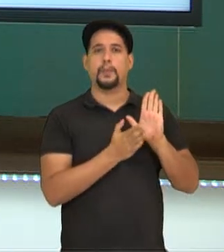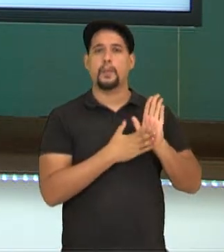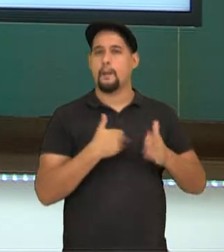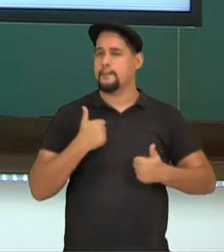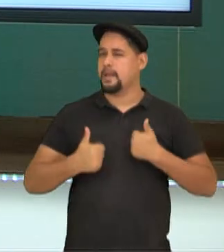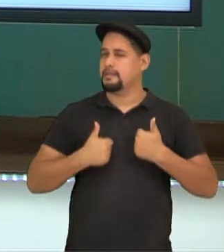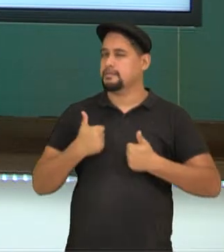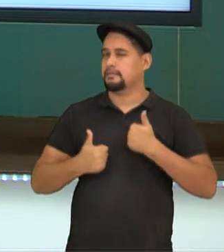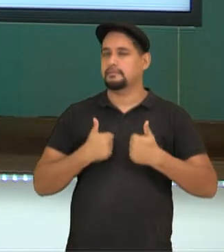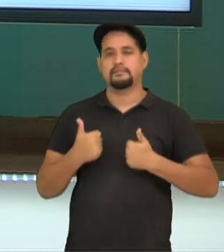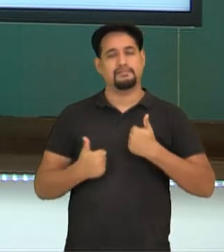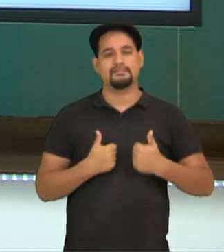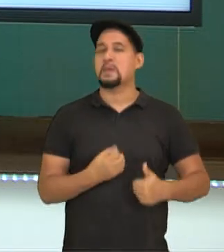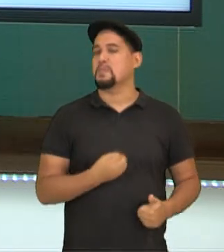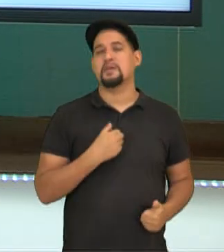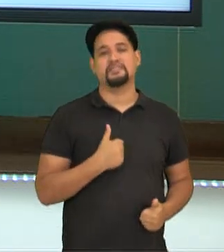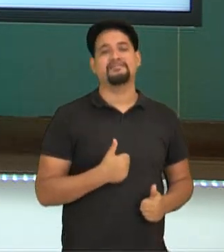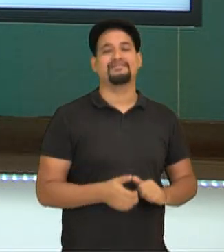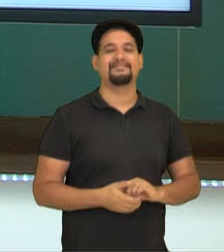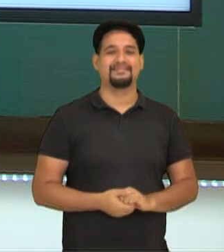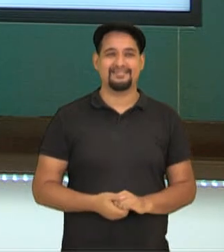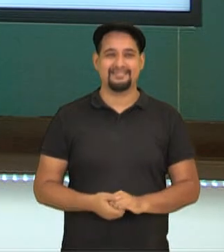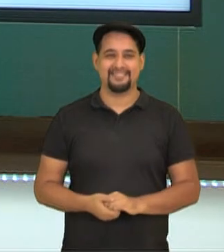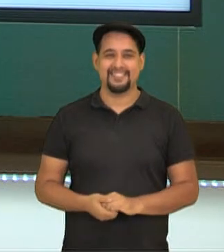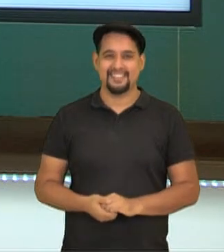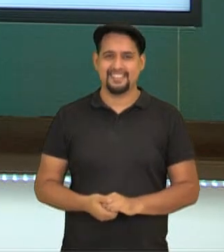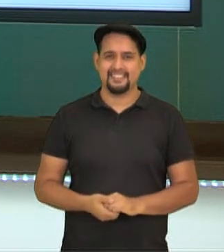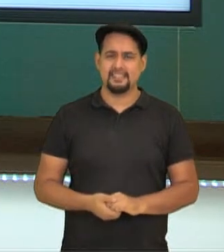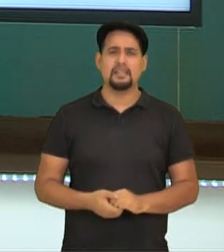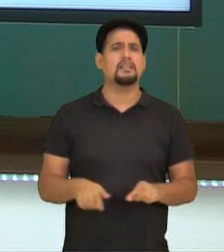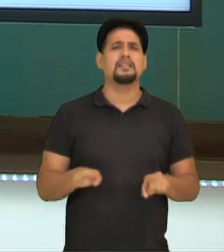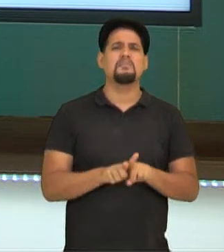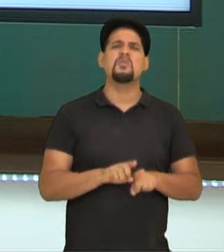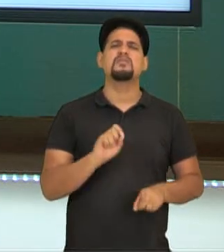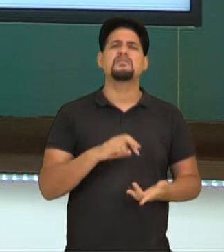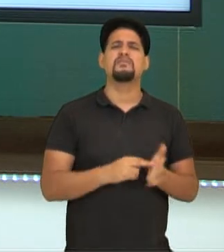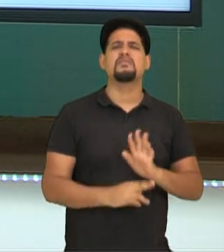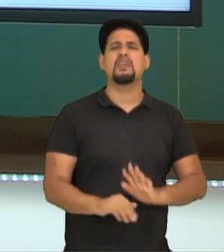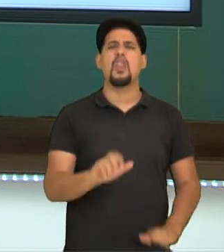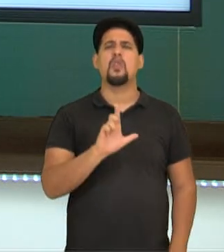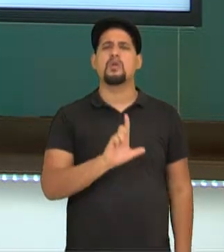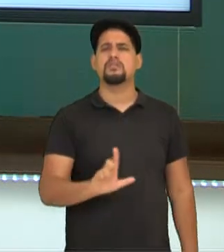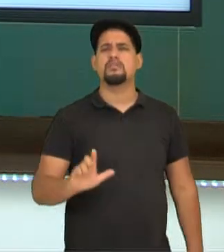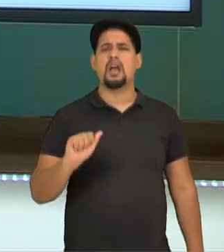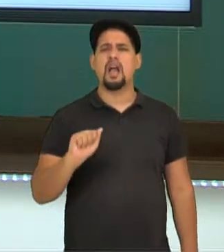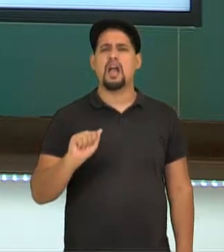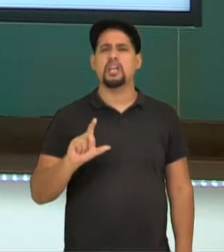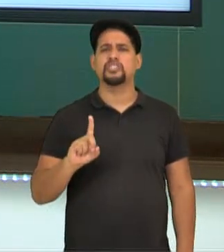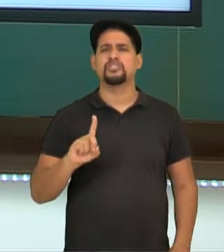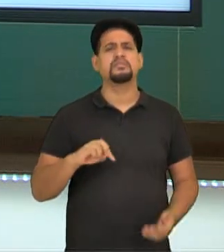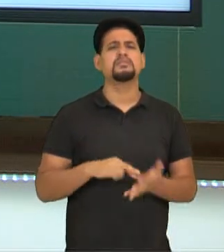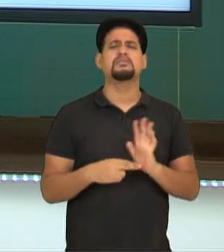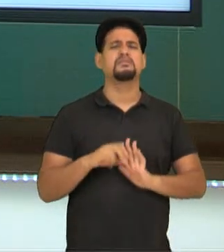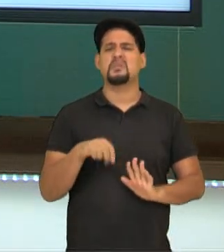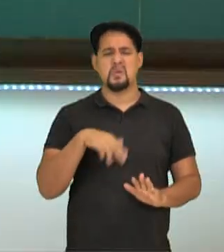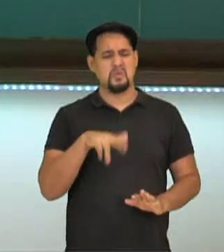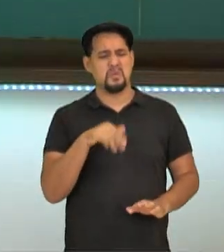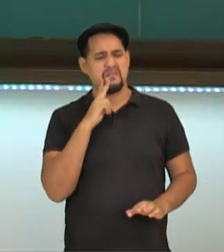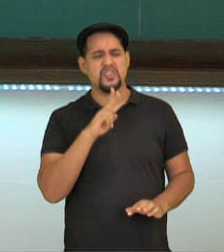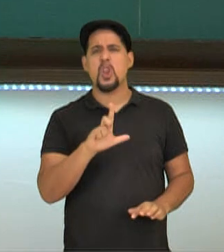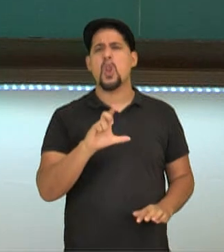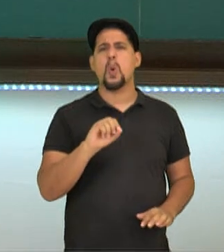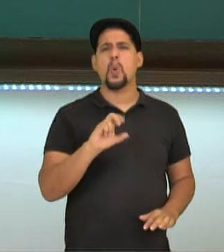belezinha? Boa, né? E a locução adverbial? O que é locução adverbial, professor? Eu nunca ouvi falar.